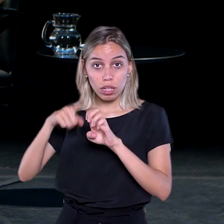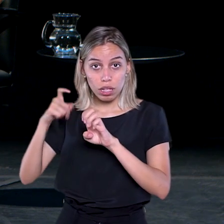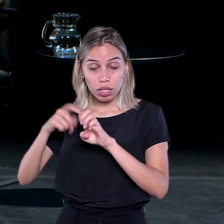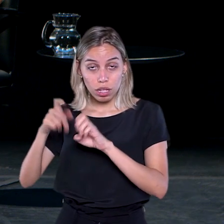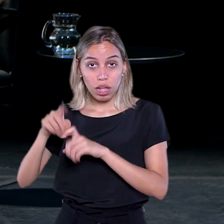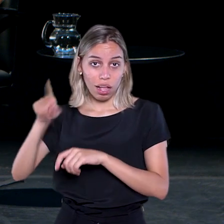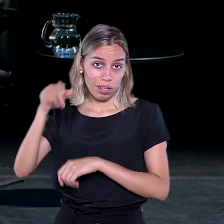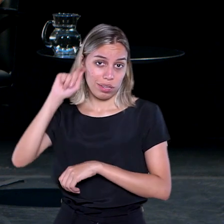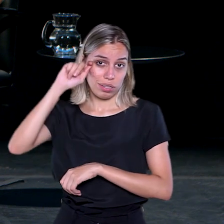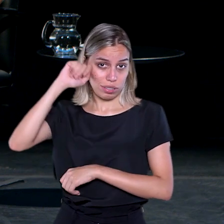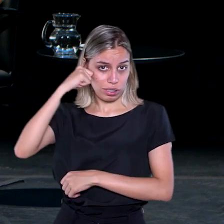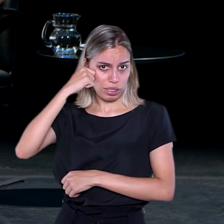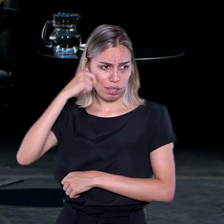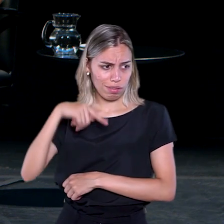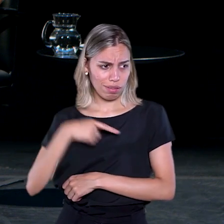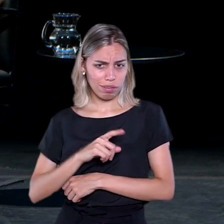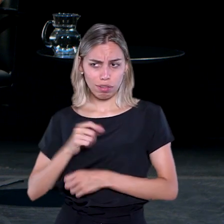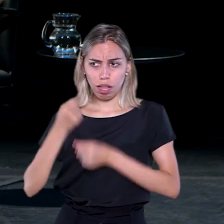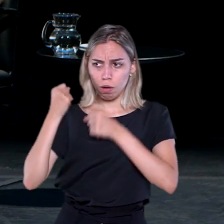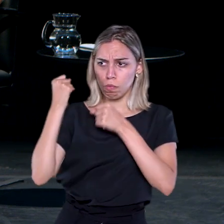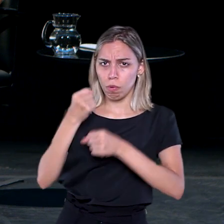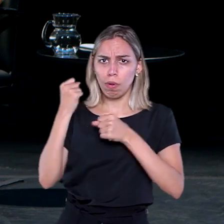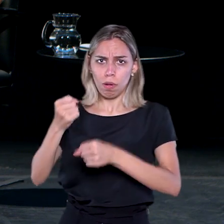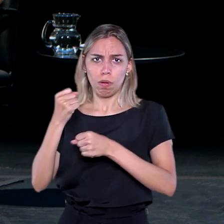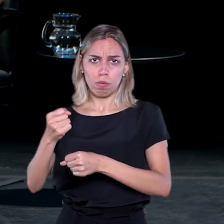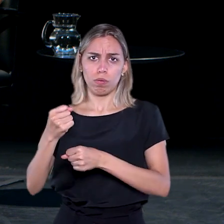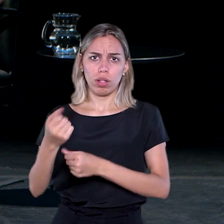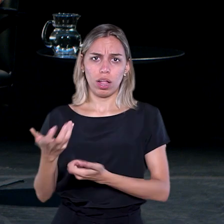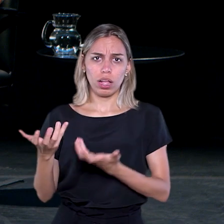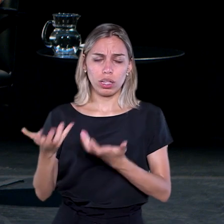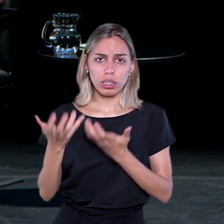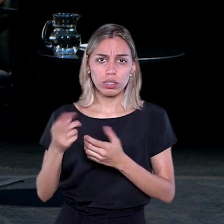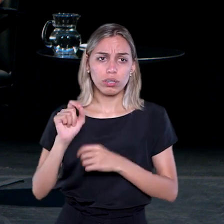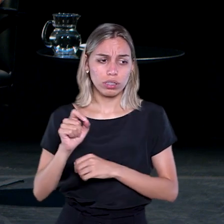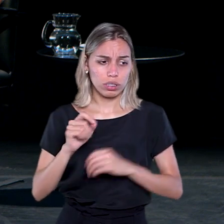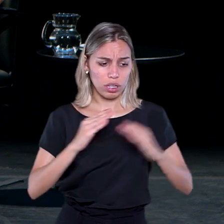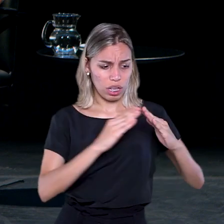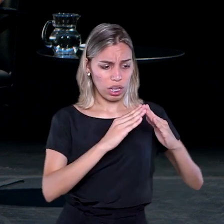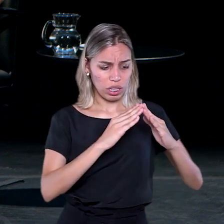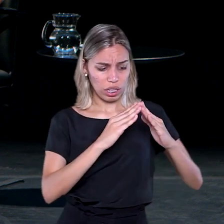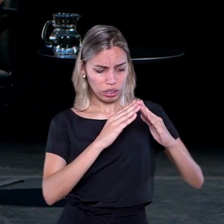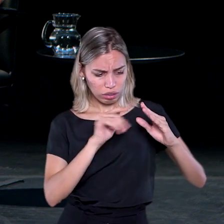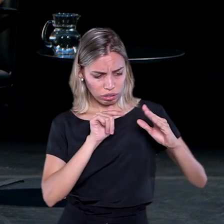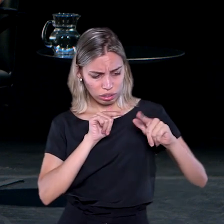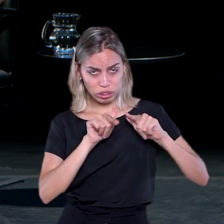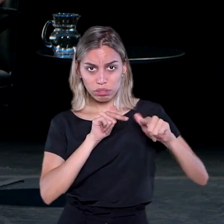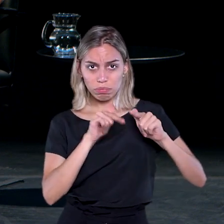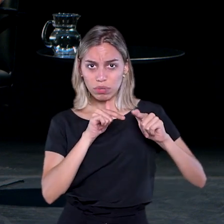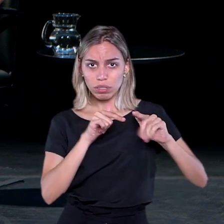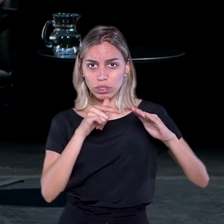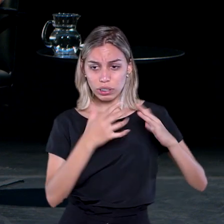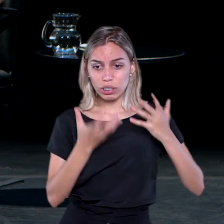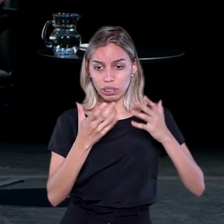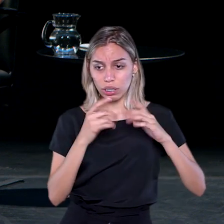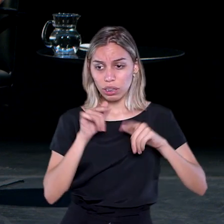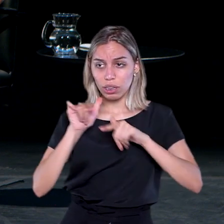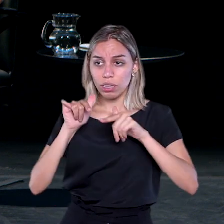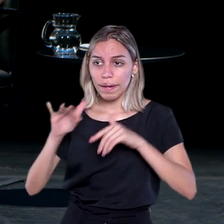uma provocação. Porque se o direito, a academia jurídica, o sistema de justiça permanece sendo